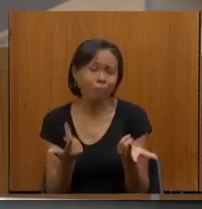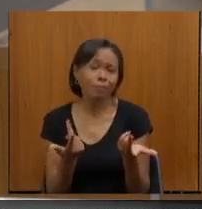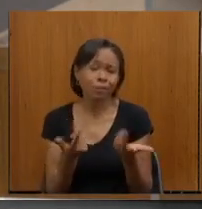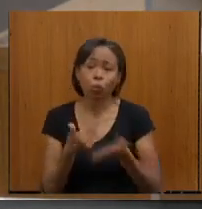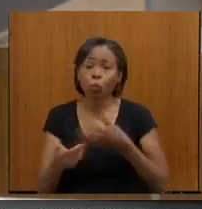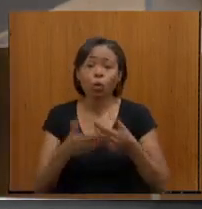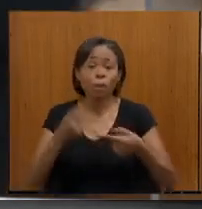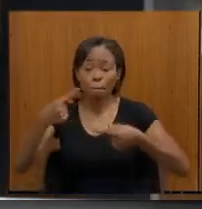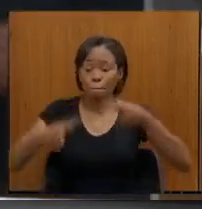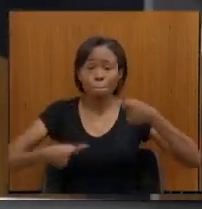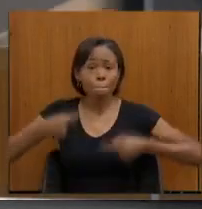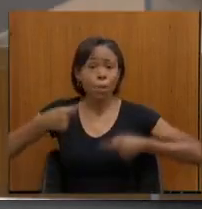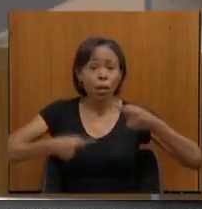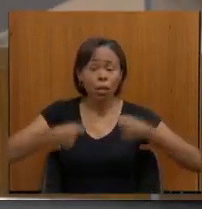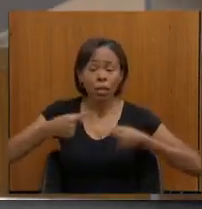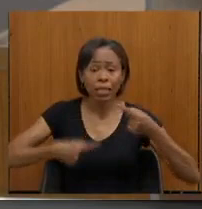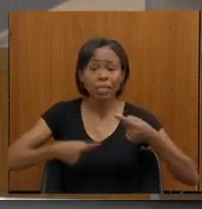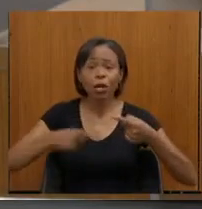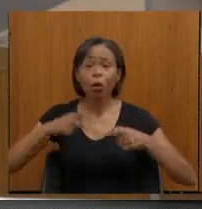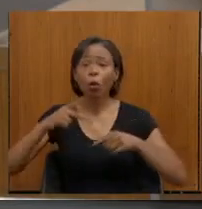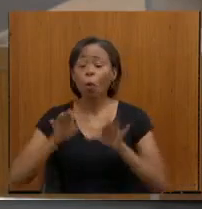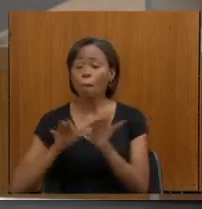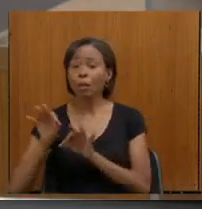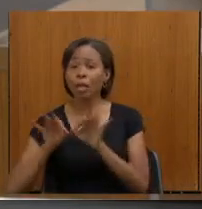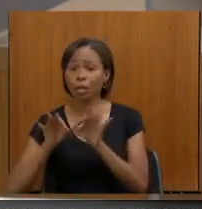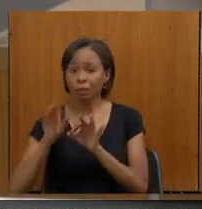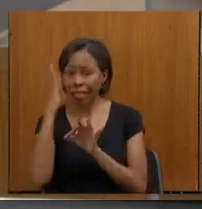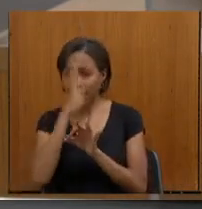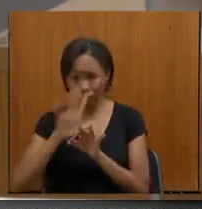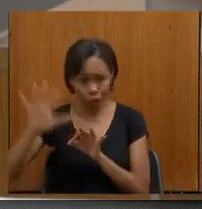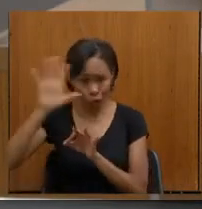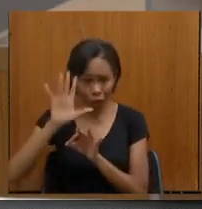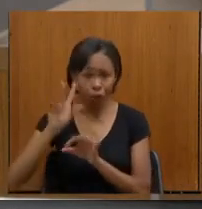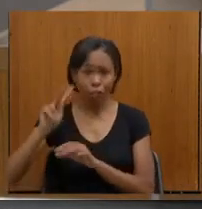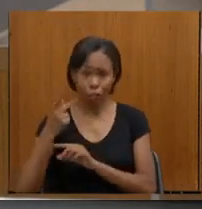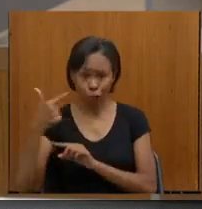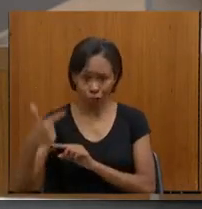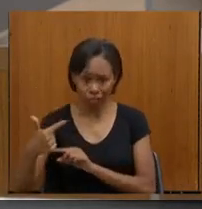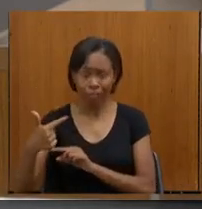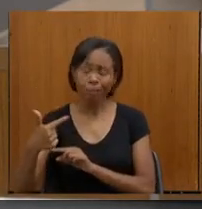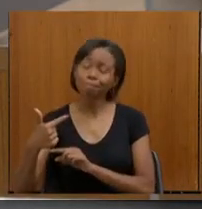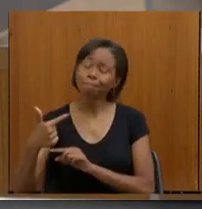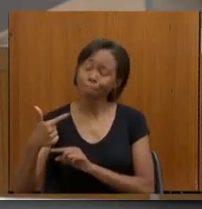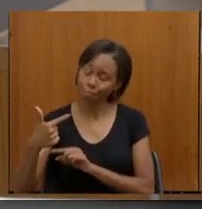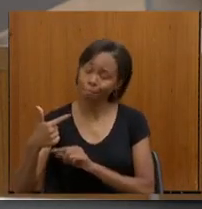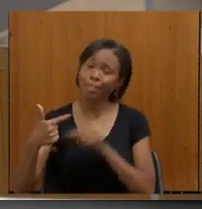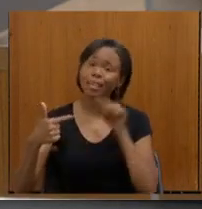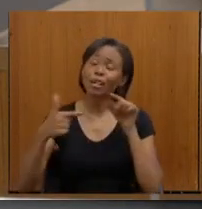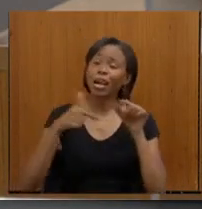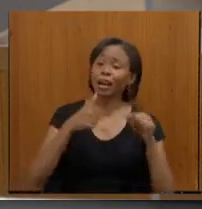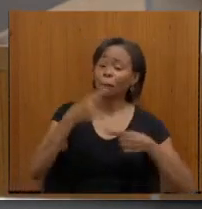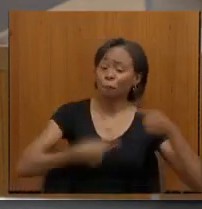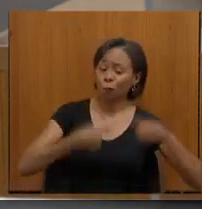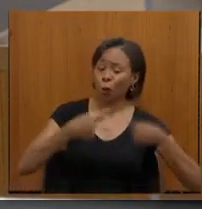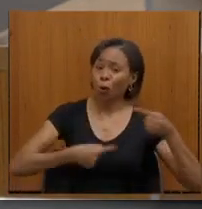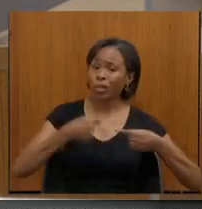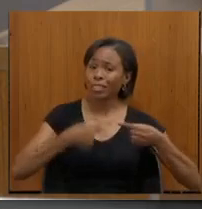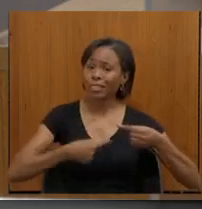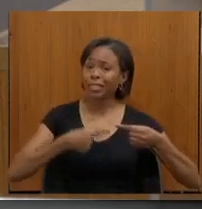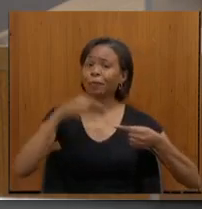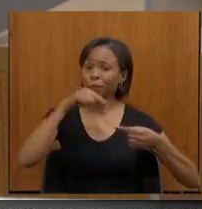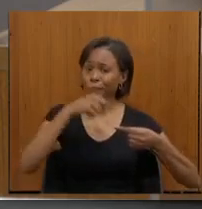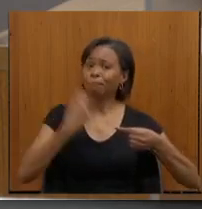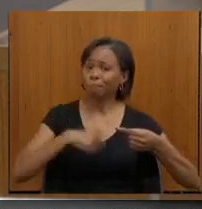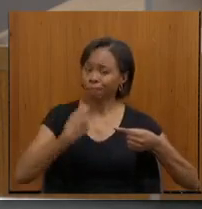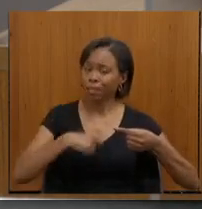interagirem com a com o programa nacional de hidrogênio precisam ser ouvidas para que é